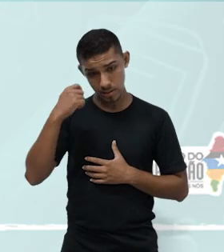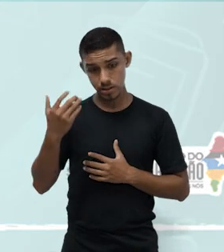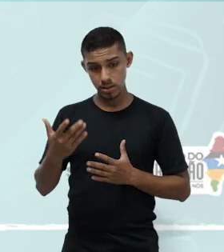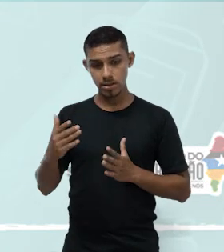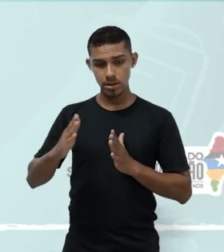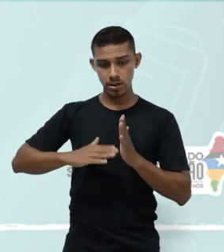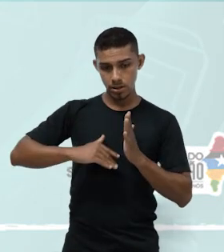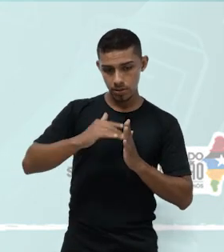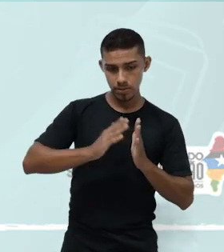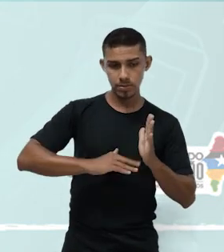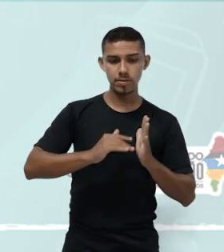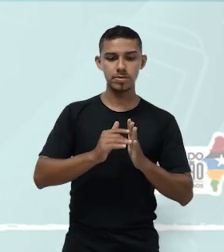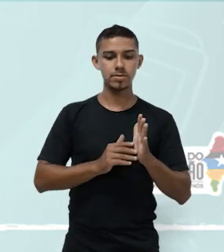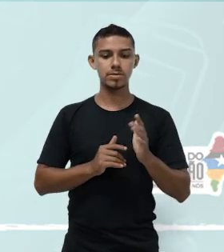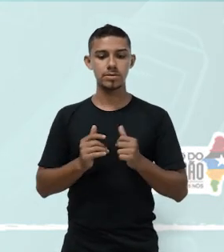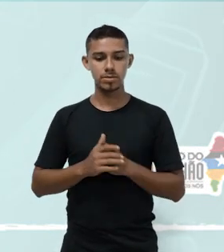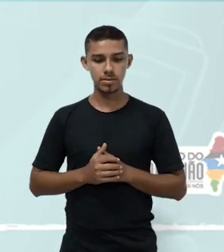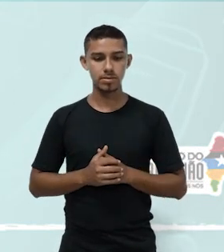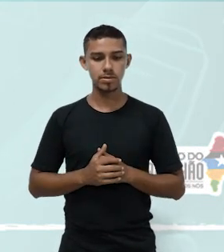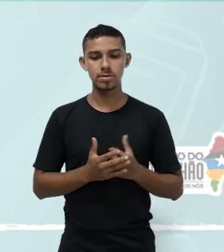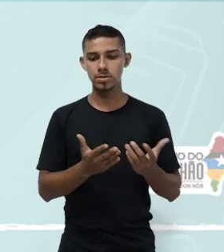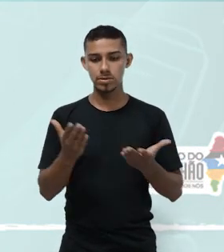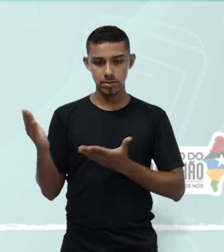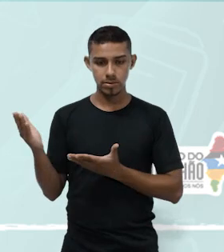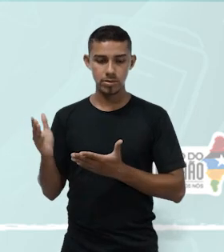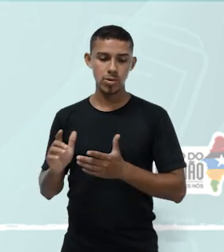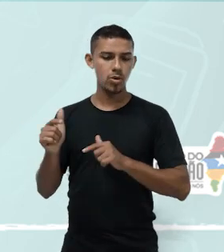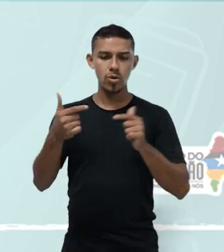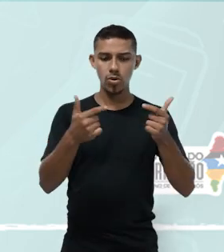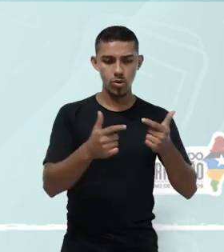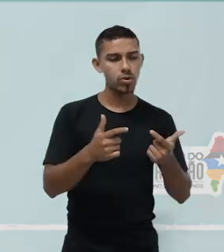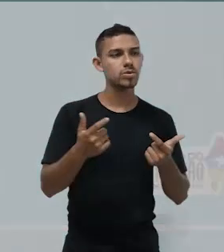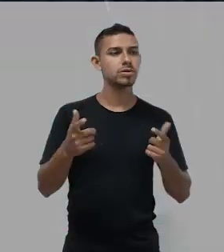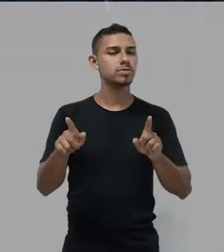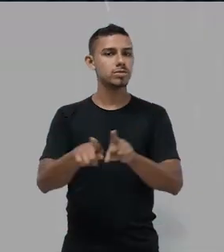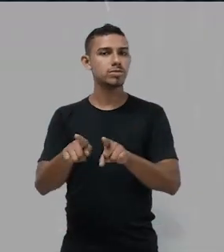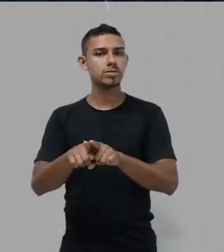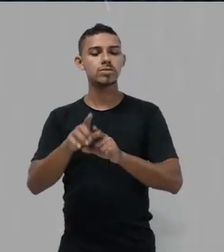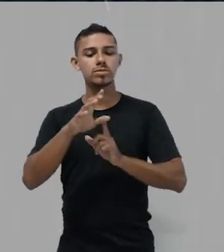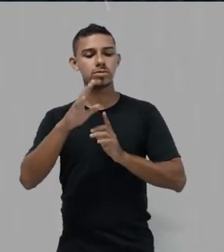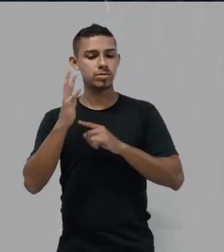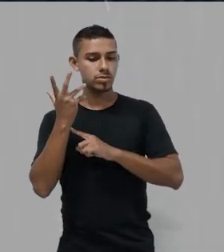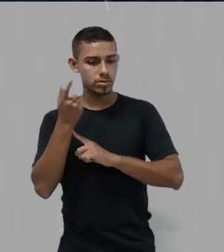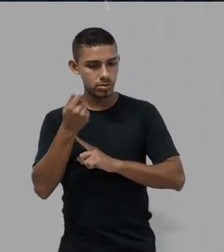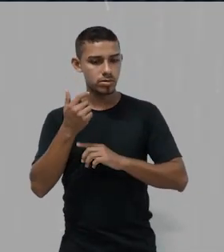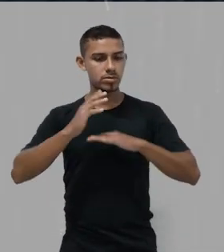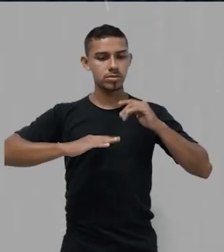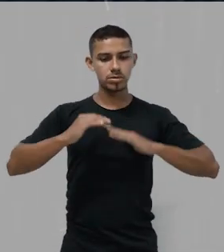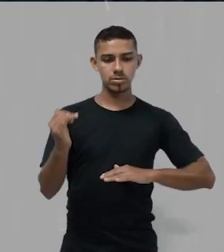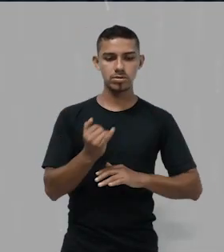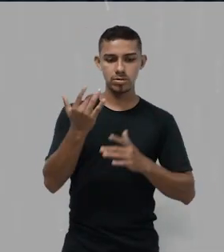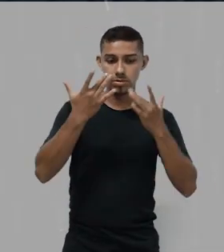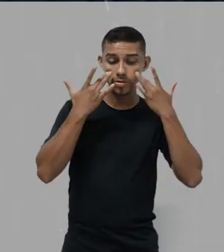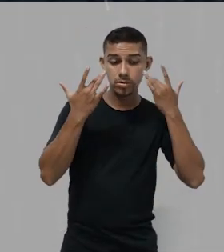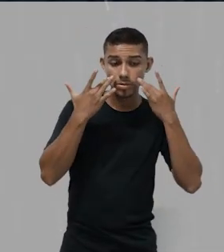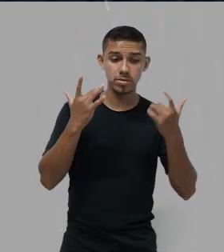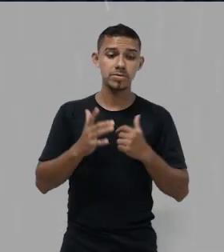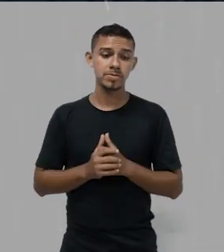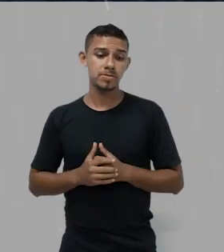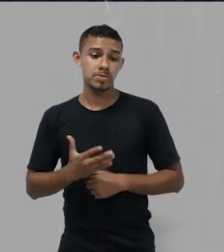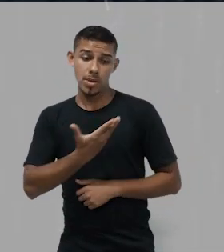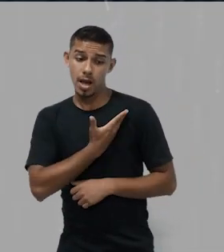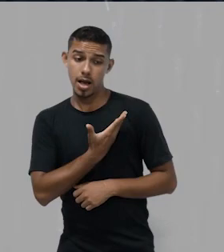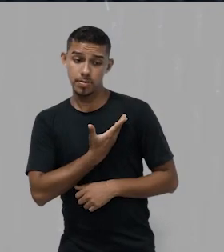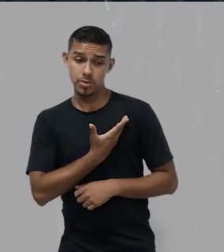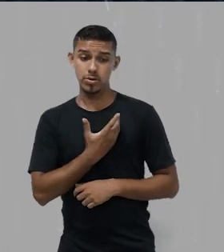né? A Les Demoiselles d'Avignon é dessa fase, e outros artistas importantes, como Braque, que foi amigo pessoal e inimigo de